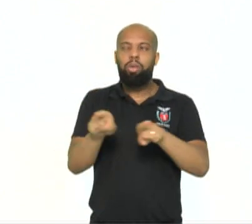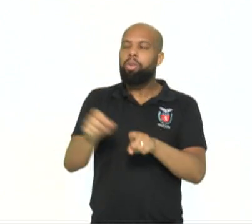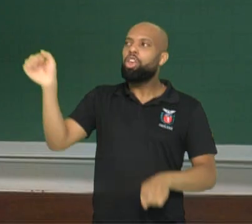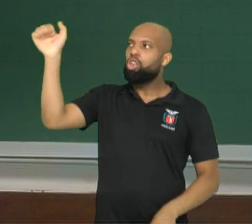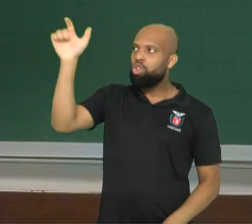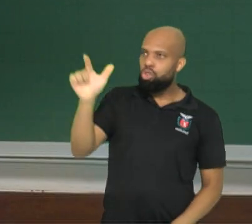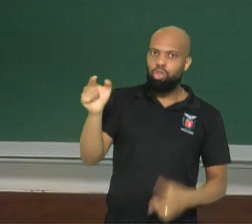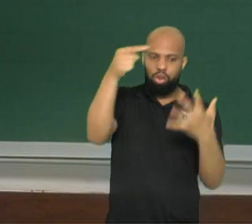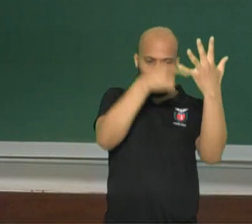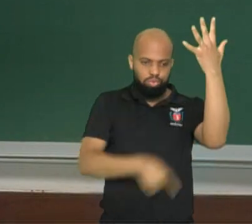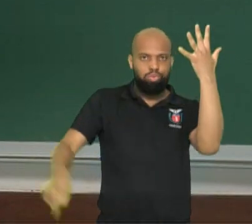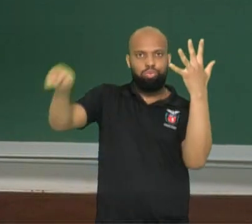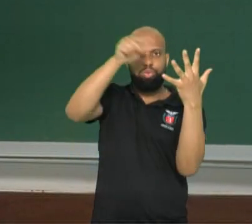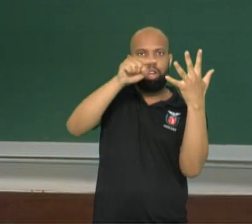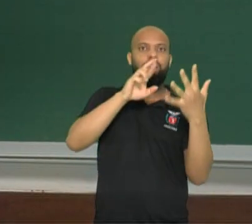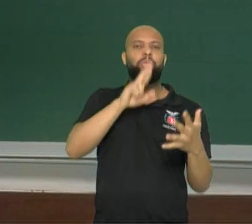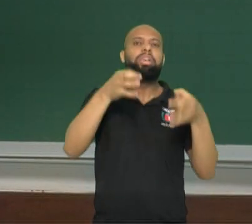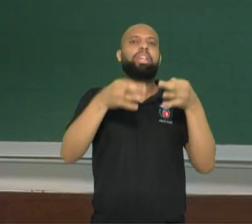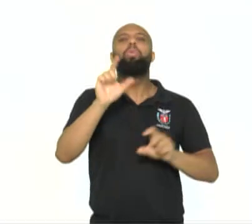quais são as que são corretas?